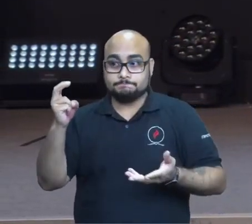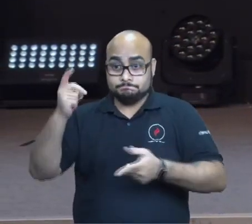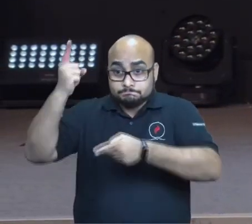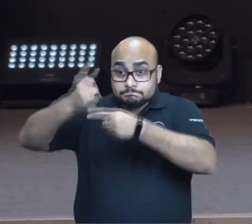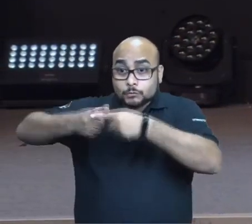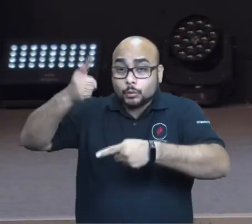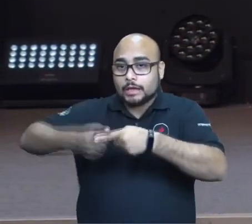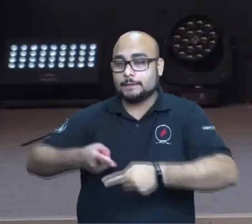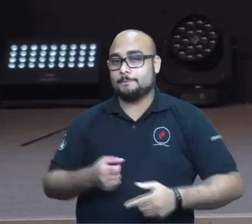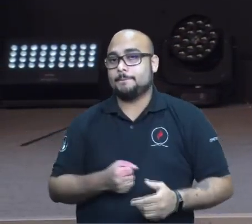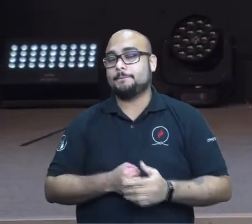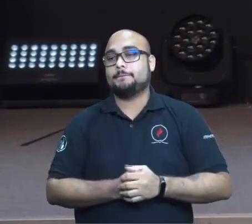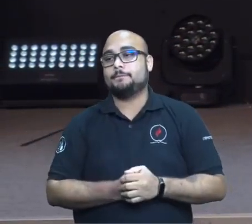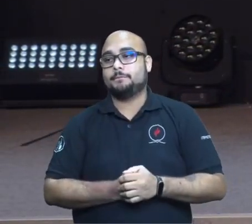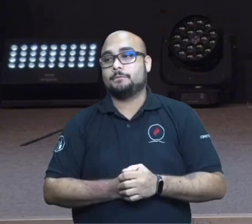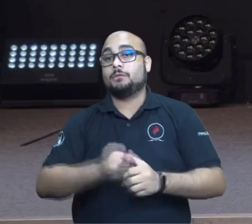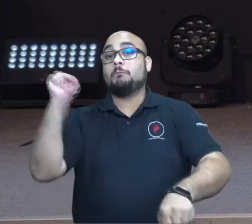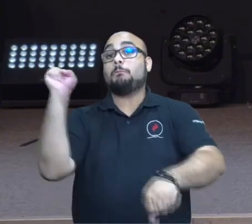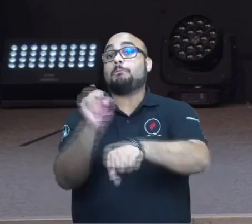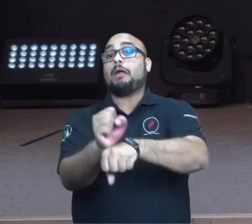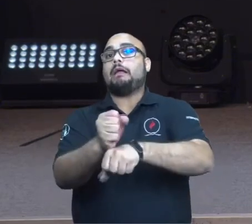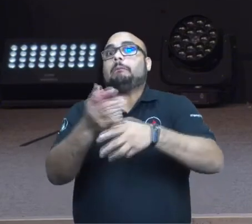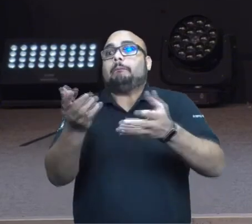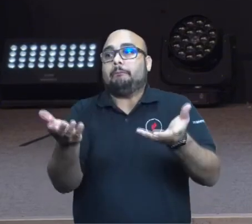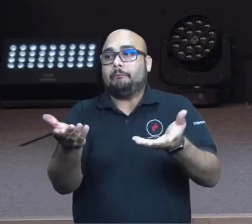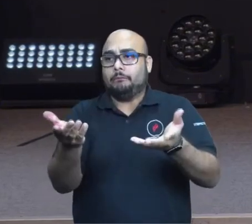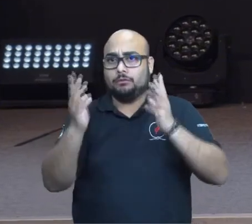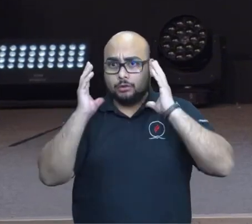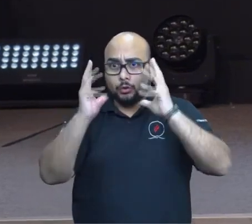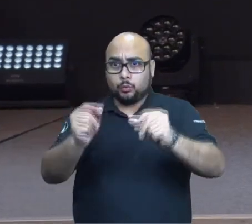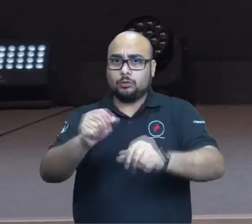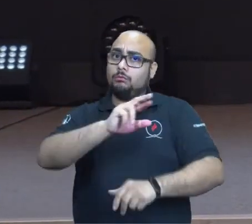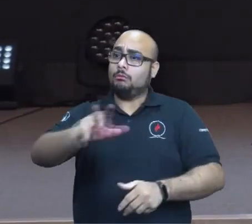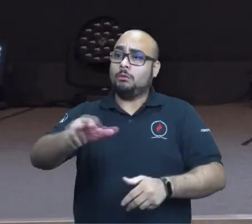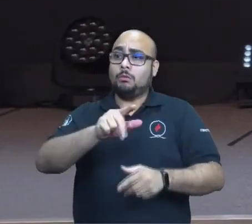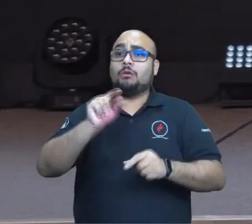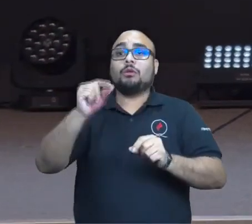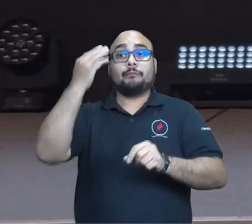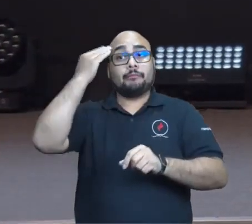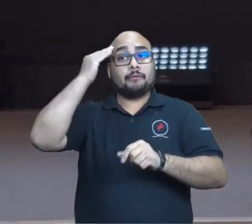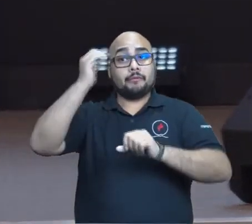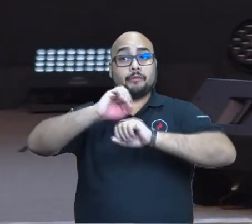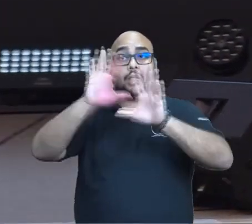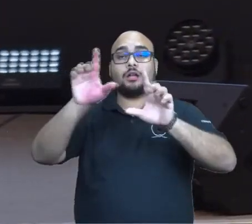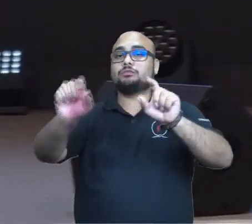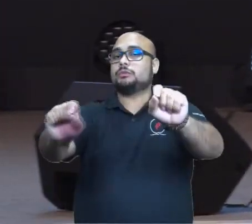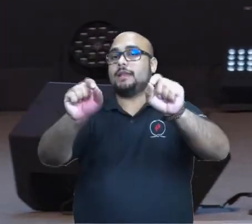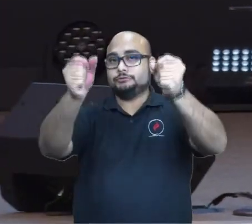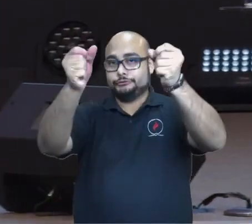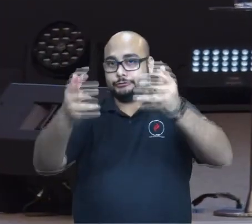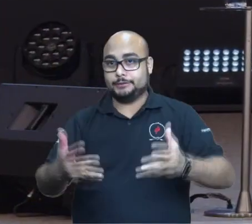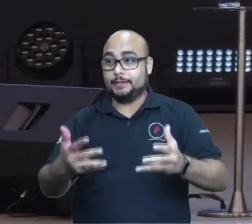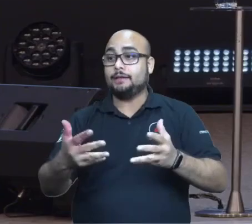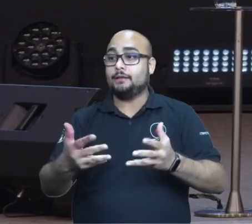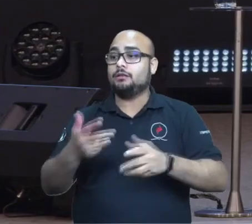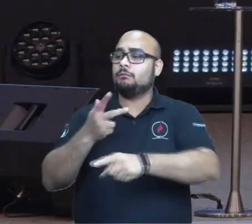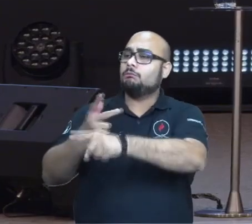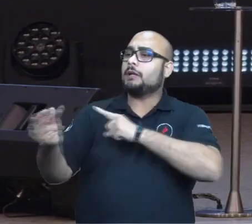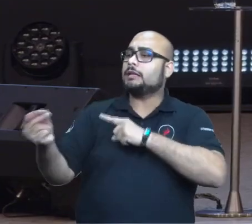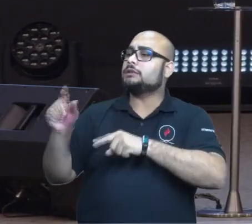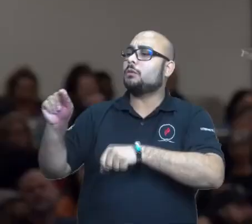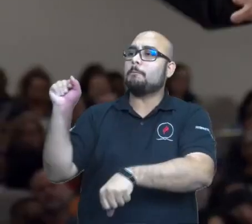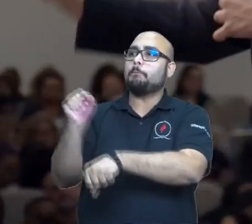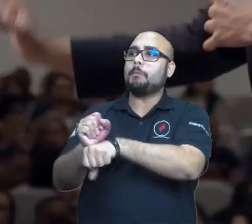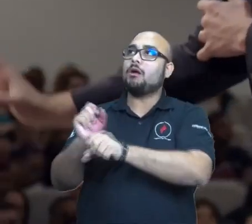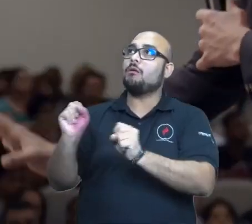paralisado nenhum e nem o outro passou não entendi vai entender agora você não pode ficar paralisado na Vitória qual é